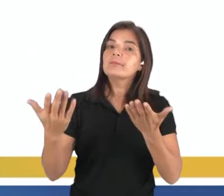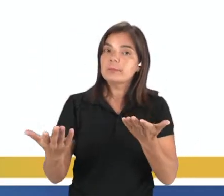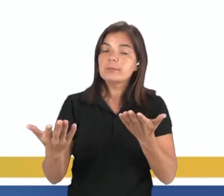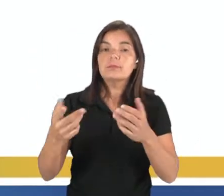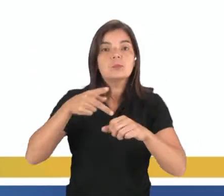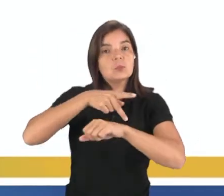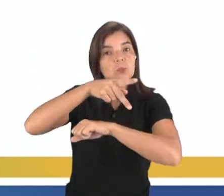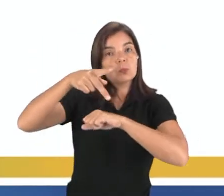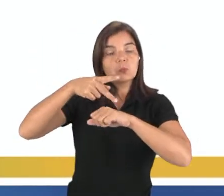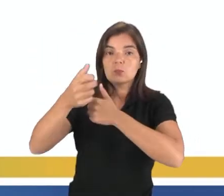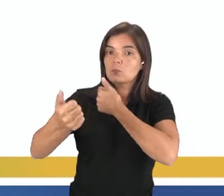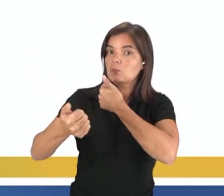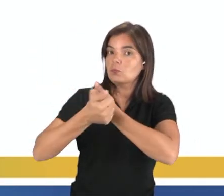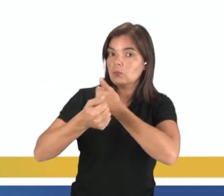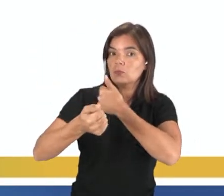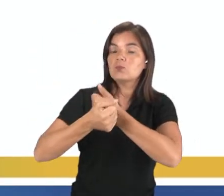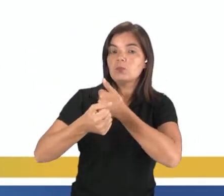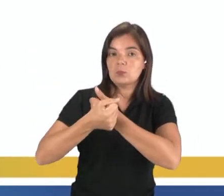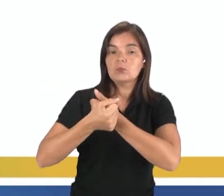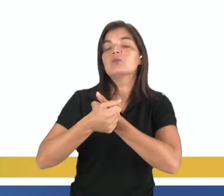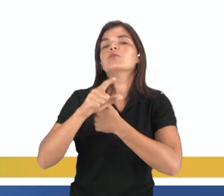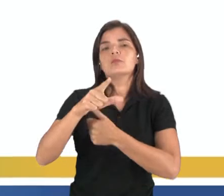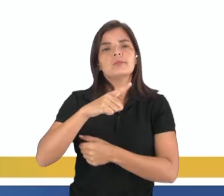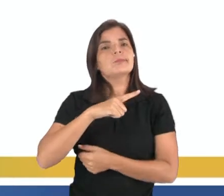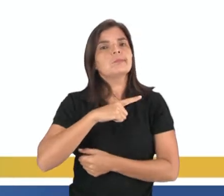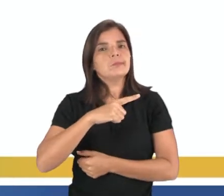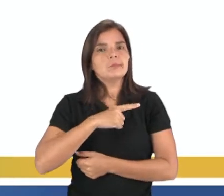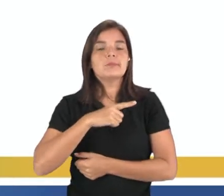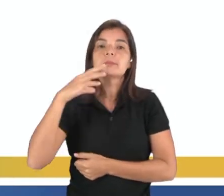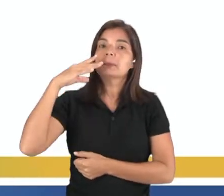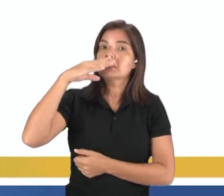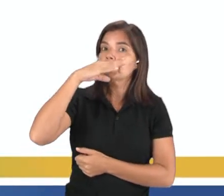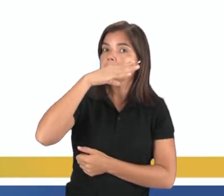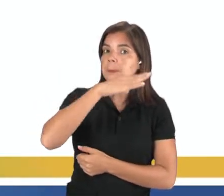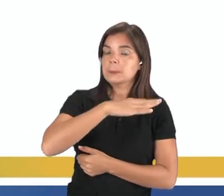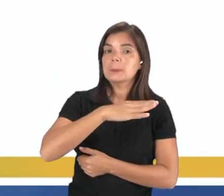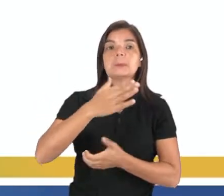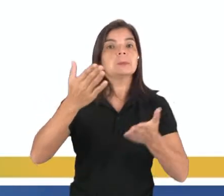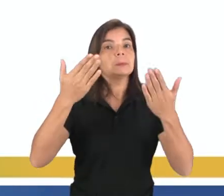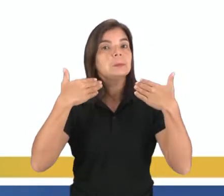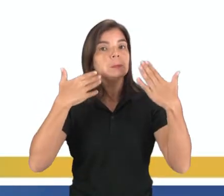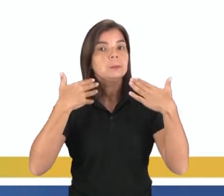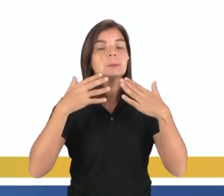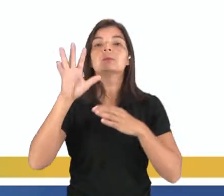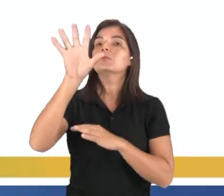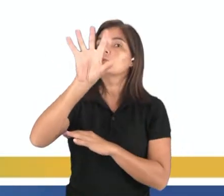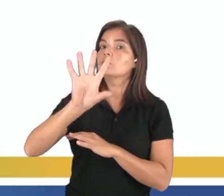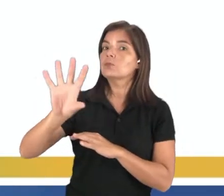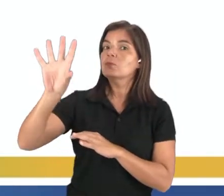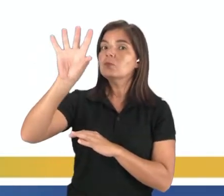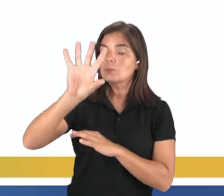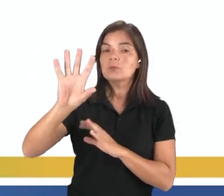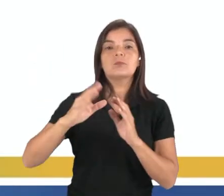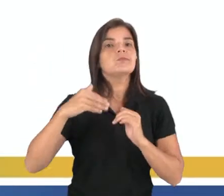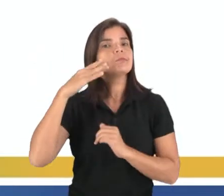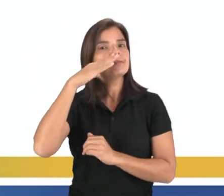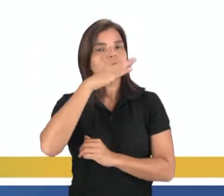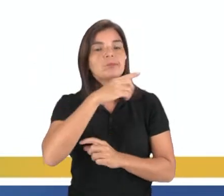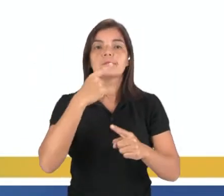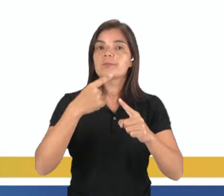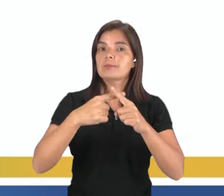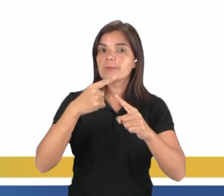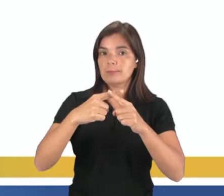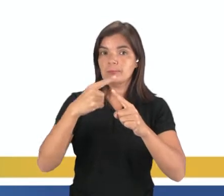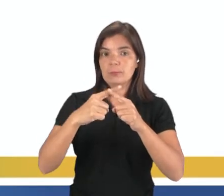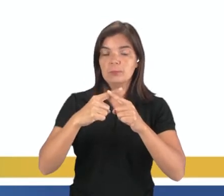os países que estão nessa região, eles tendem a ter temperaturas maiores, né, climas mais quentes, tá bom? Devido a